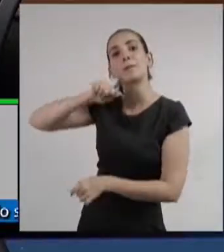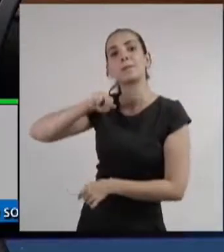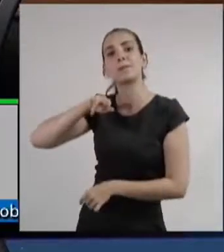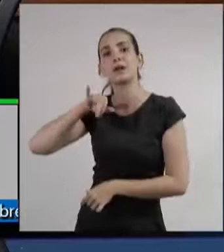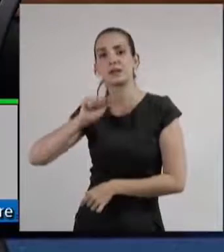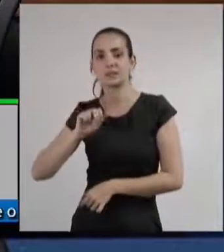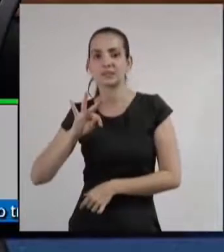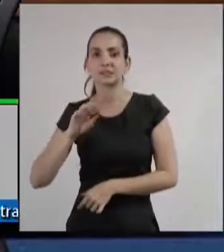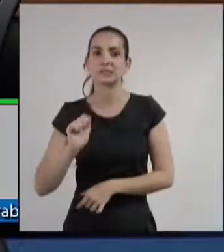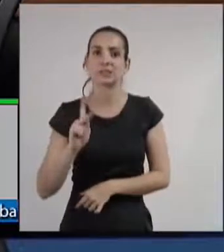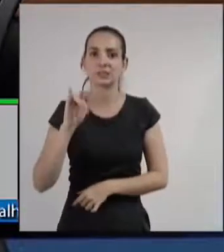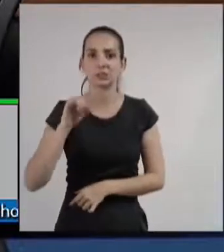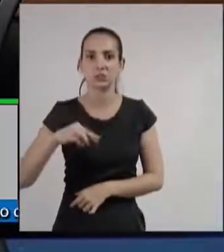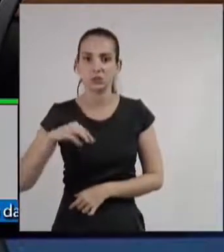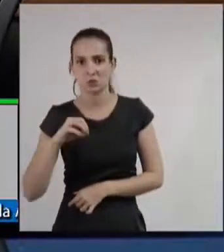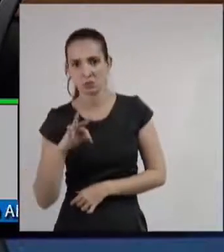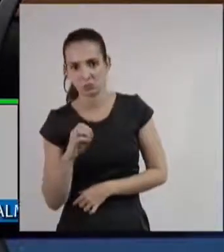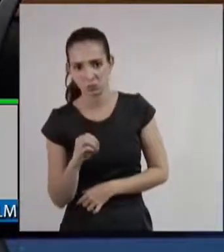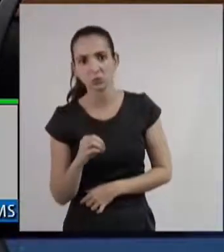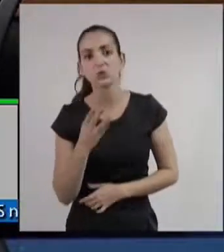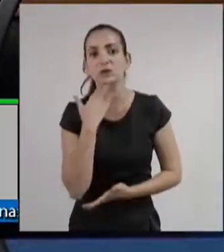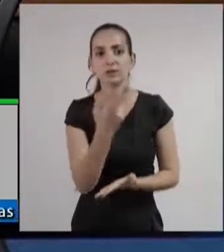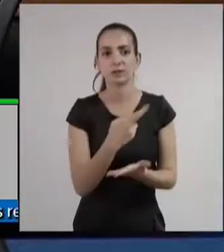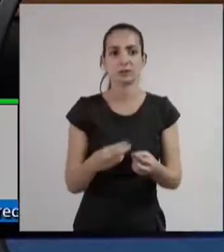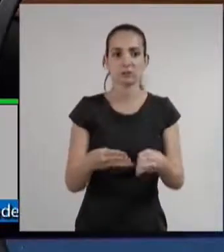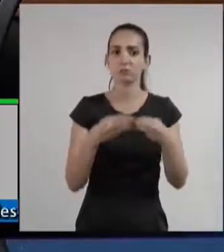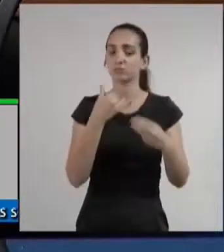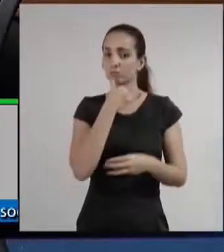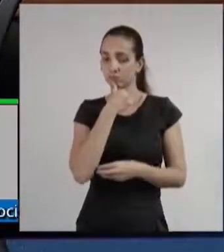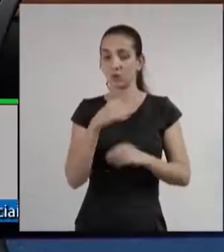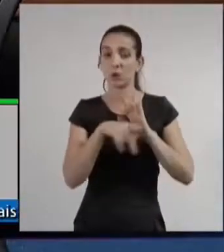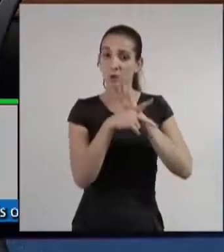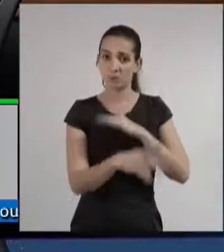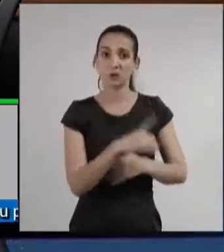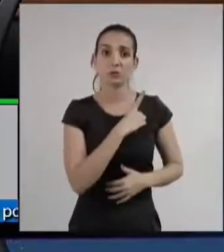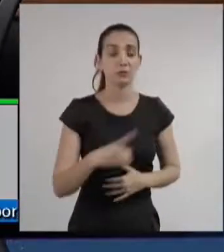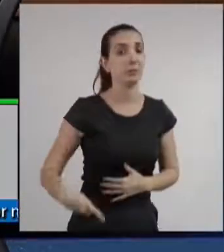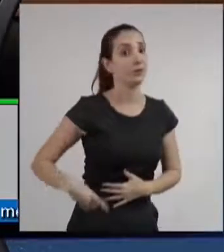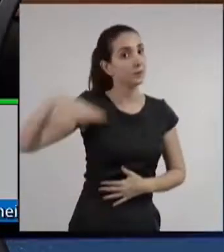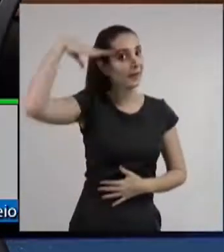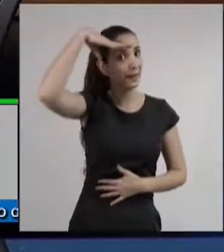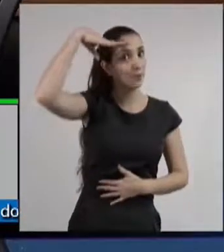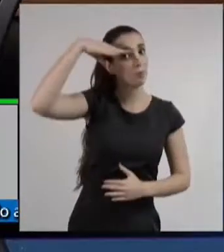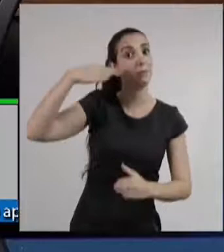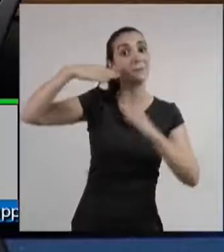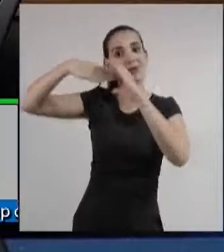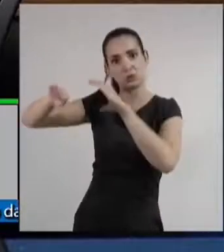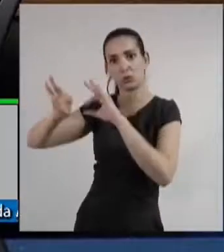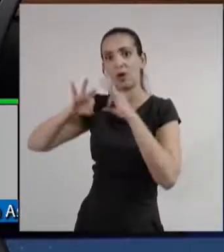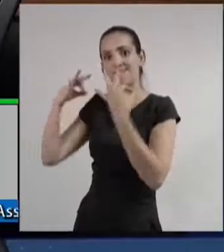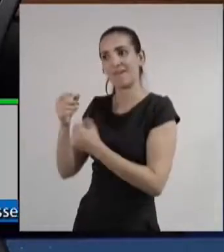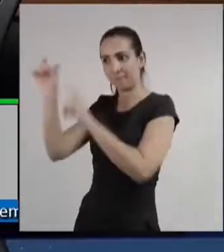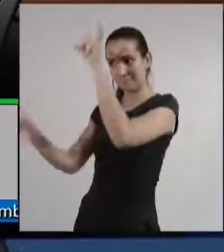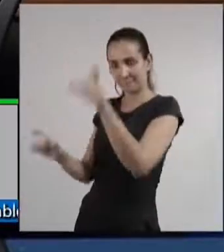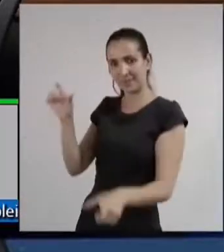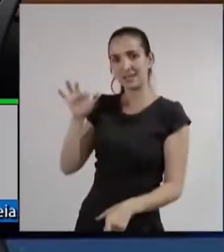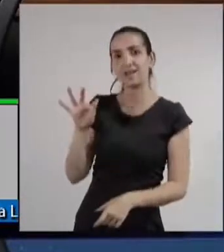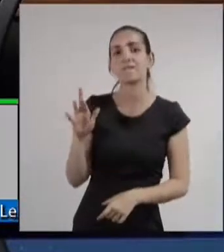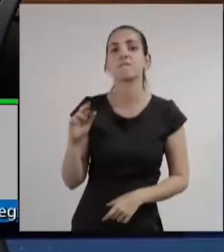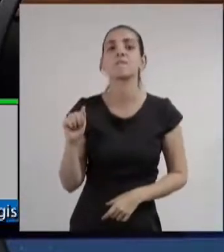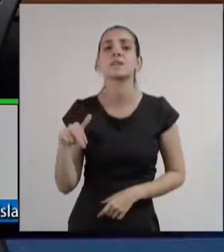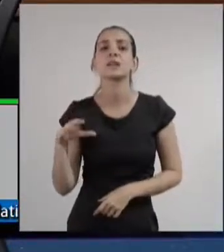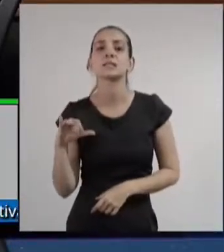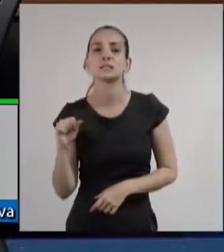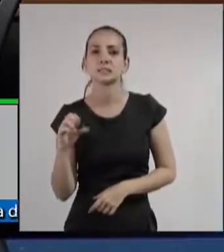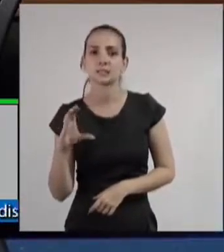Takimoto. Requerimentos de moção de pesar de autoria do deputado Cabalmi, endereçado aos familiares de Francisco da Silva